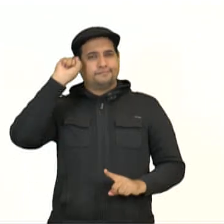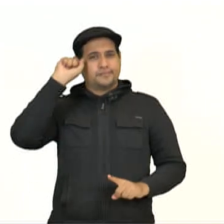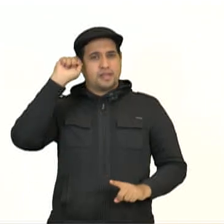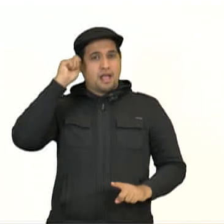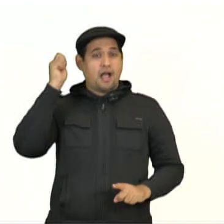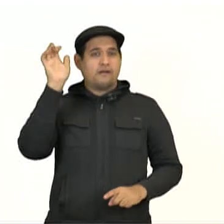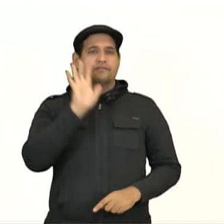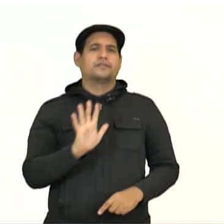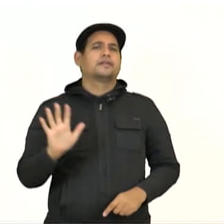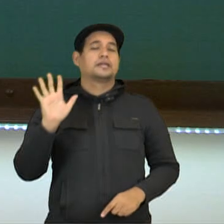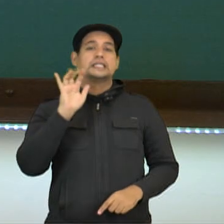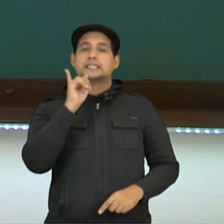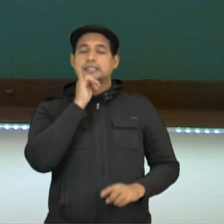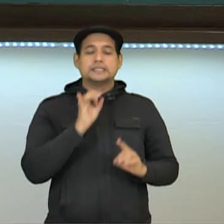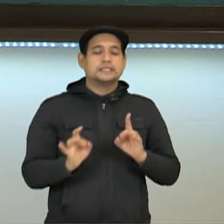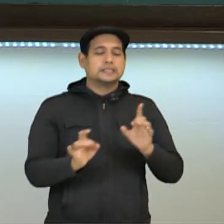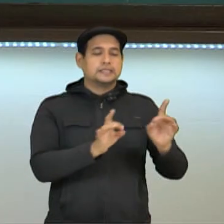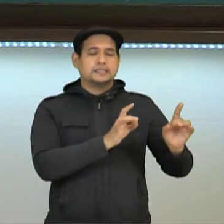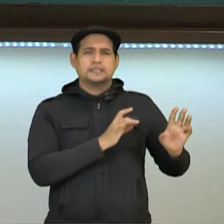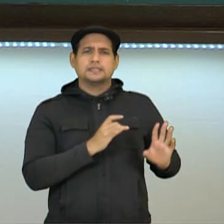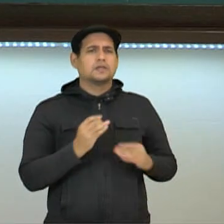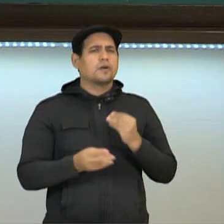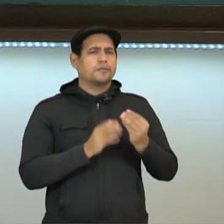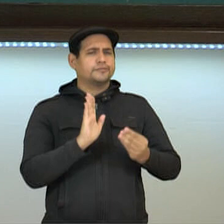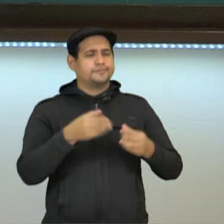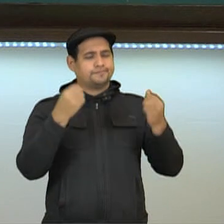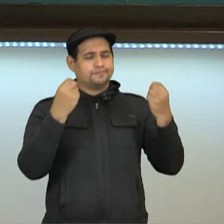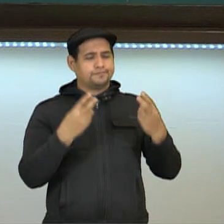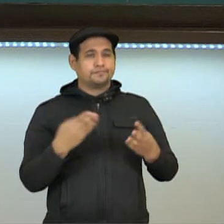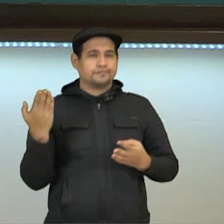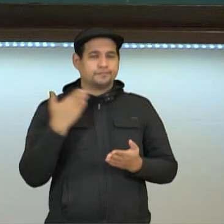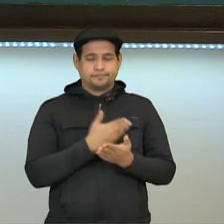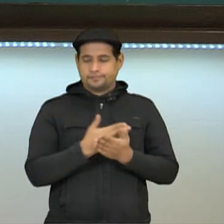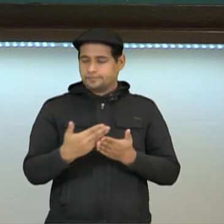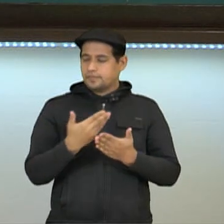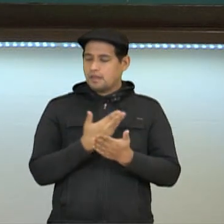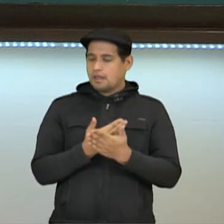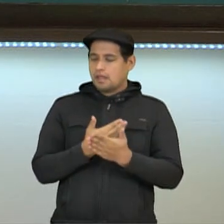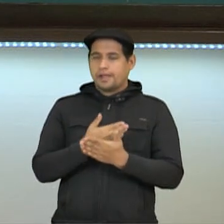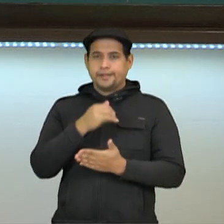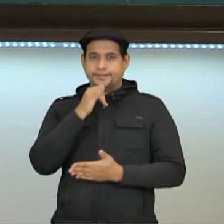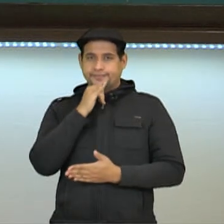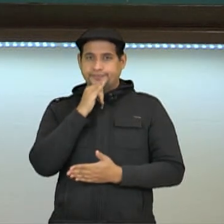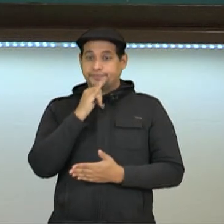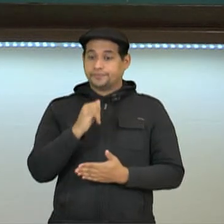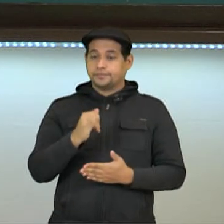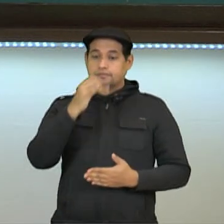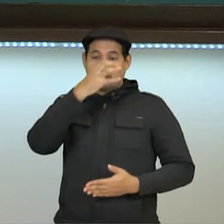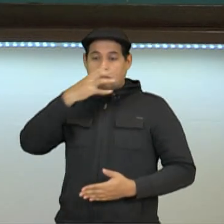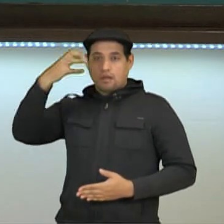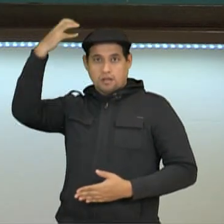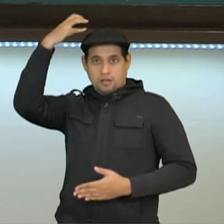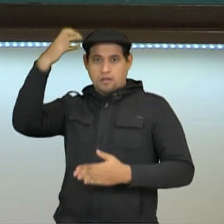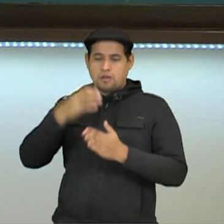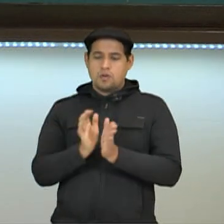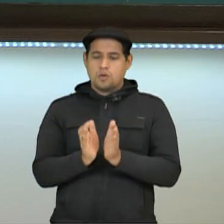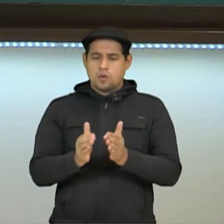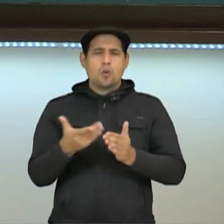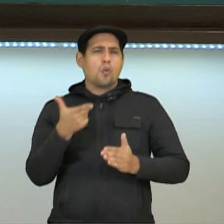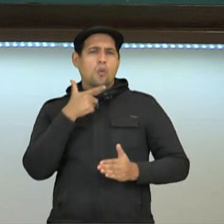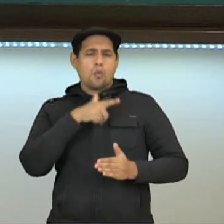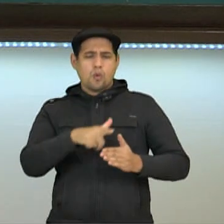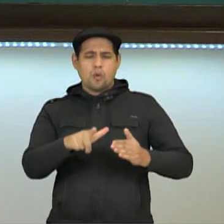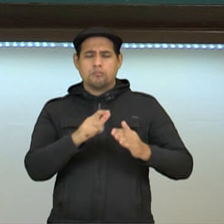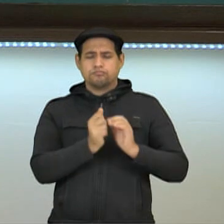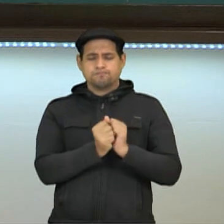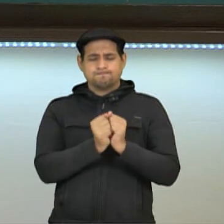Veja, comércio de especiarias com o Oriente, como eu já havia falado no início da aula, então as monarquias conseguiram, para